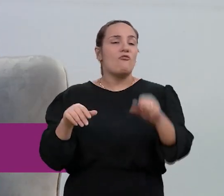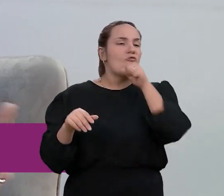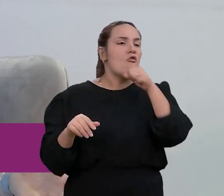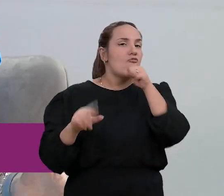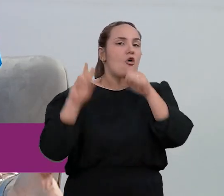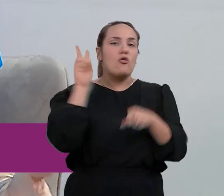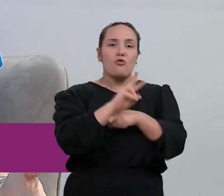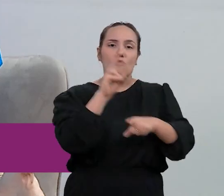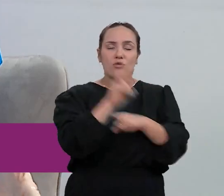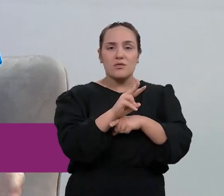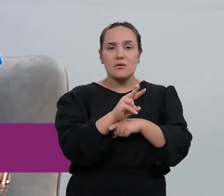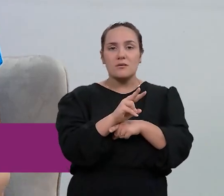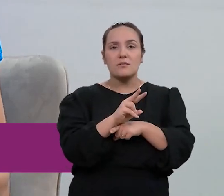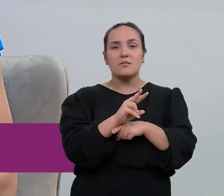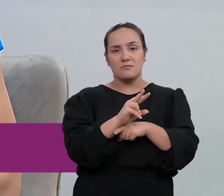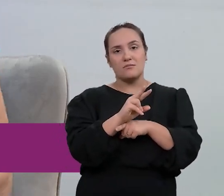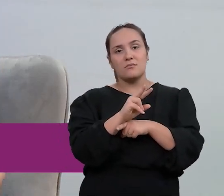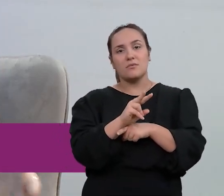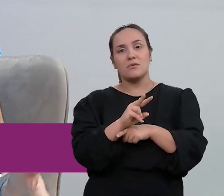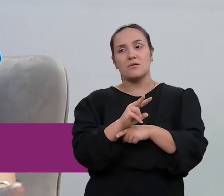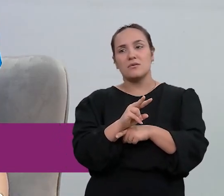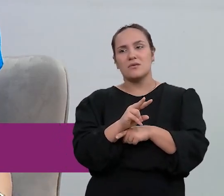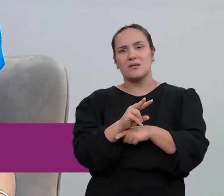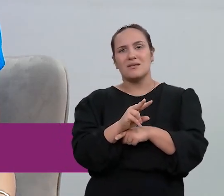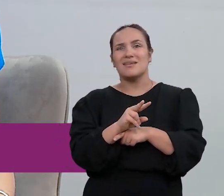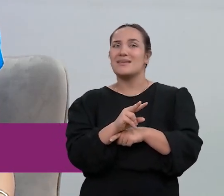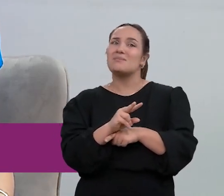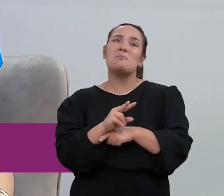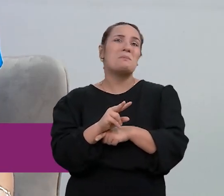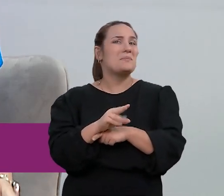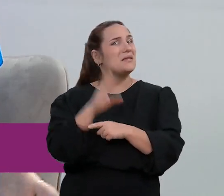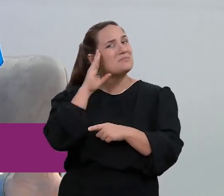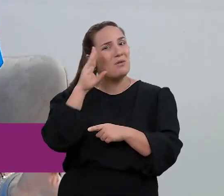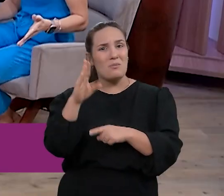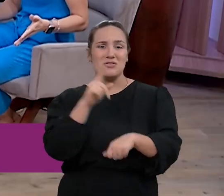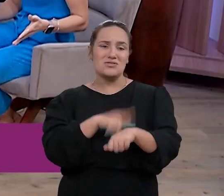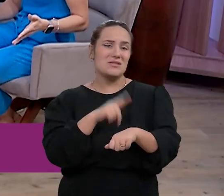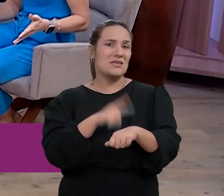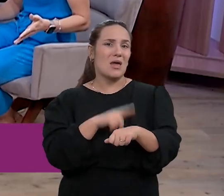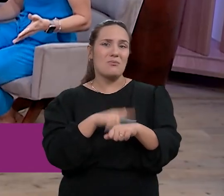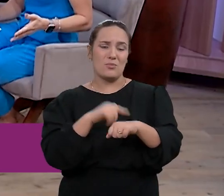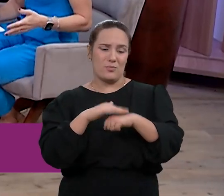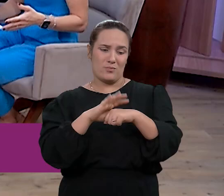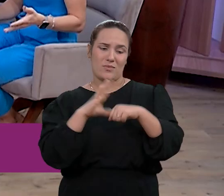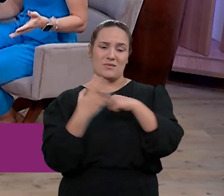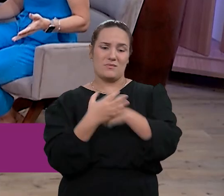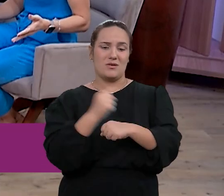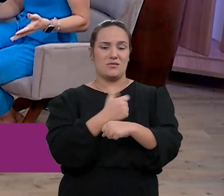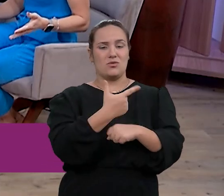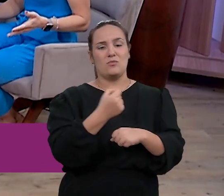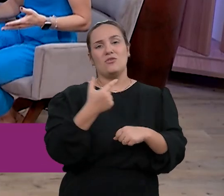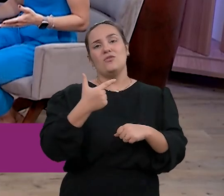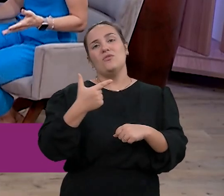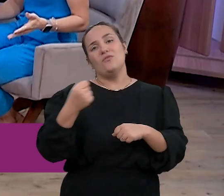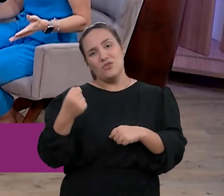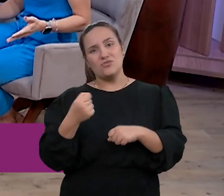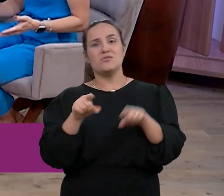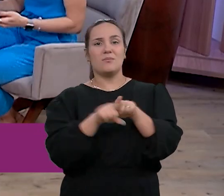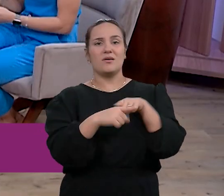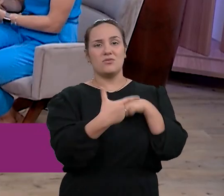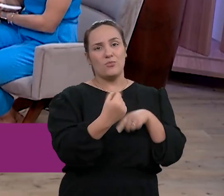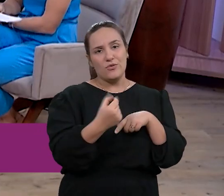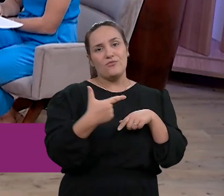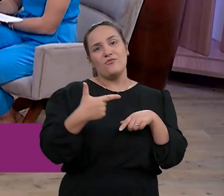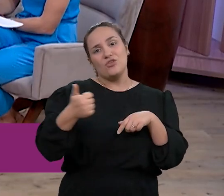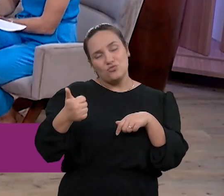cuidadas por avós que era um público vulnerável na pandemia 2020 2021 os idosos foram esse público que